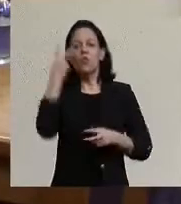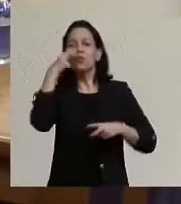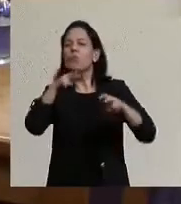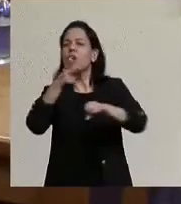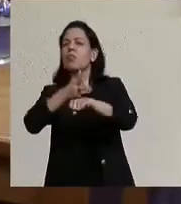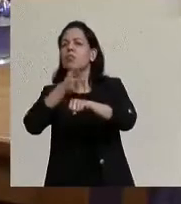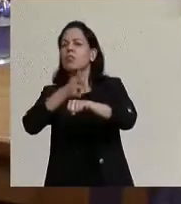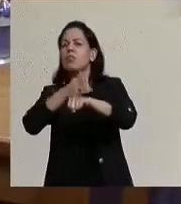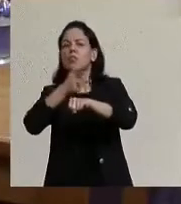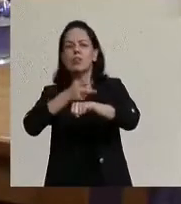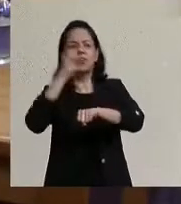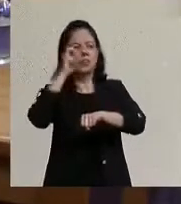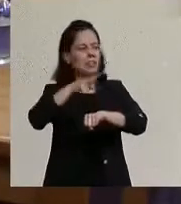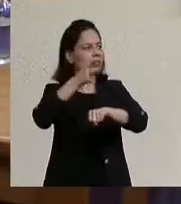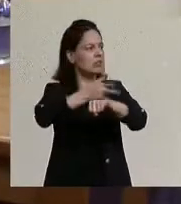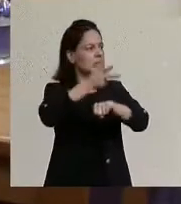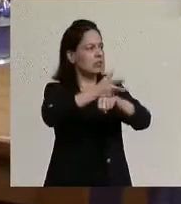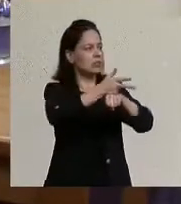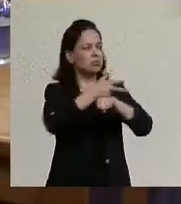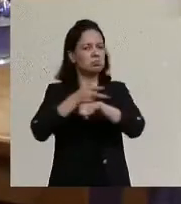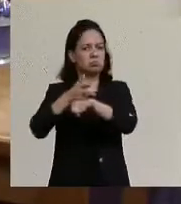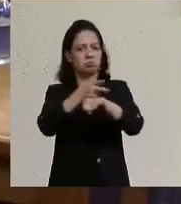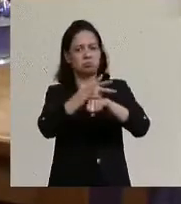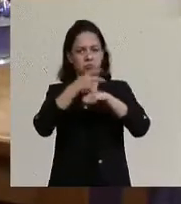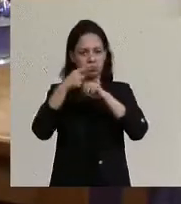Mostra aí pessoal mostra por gentileza